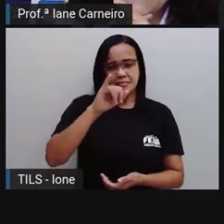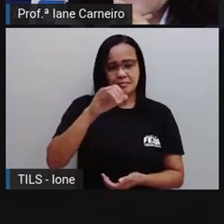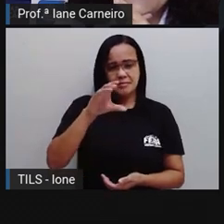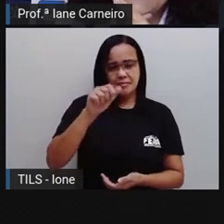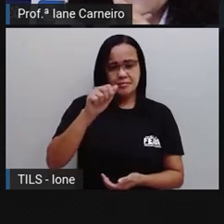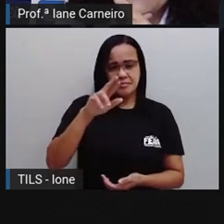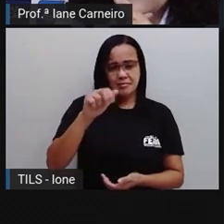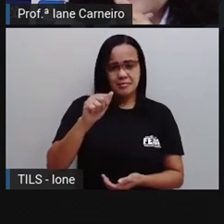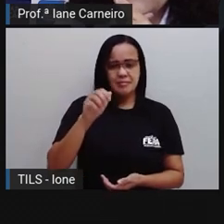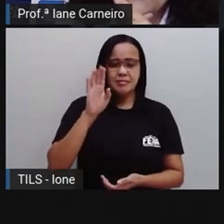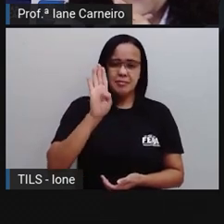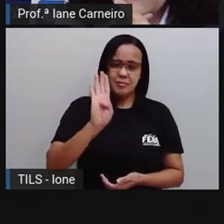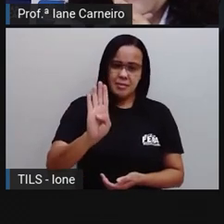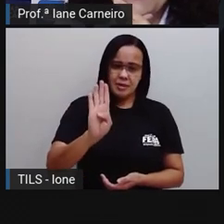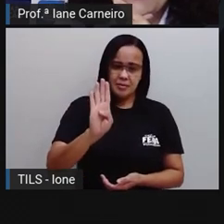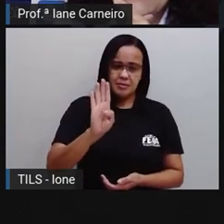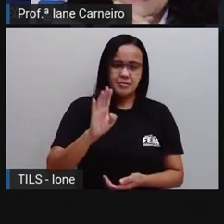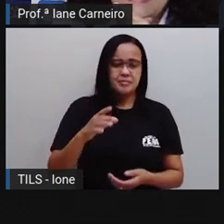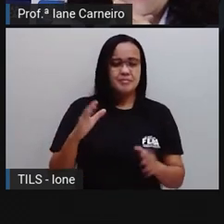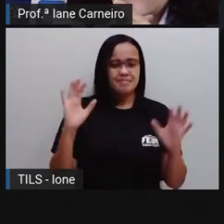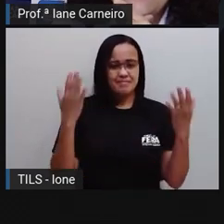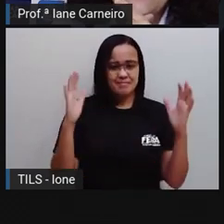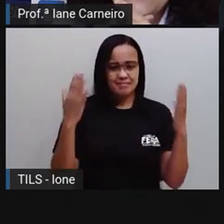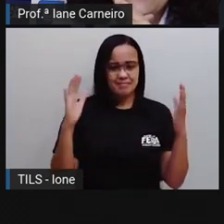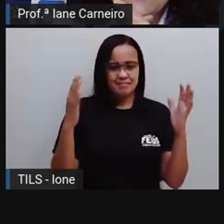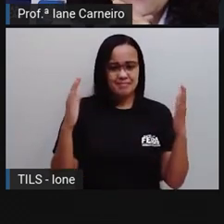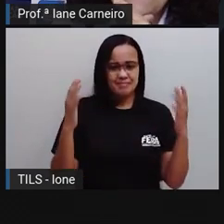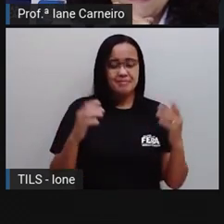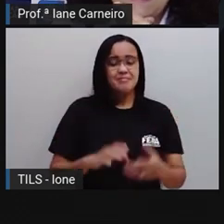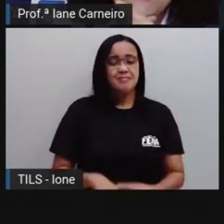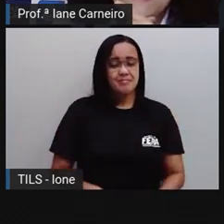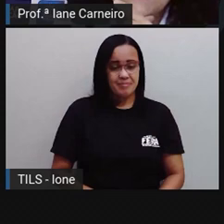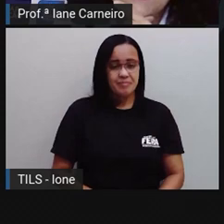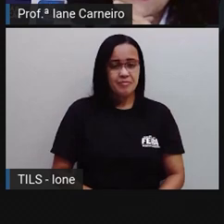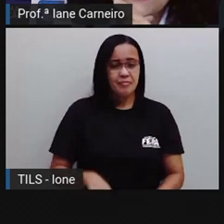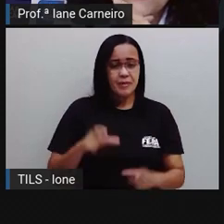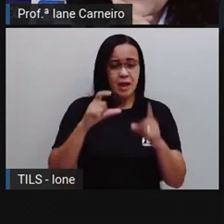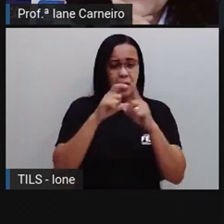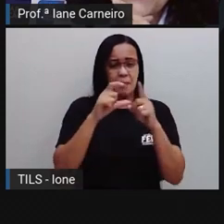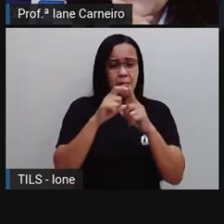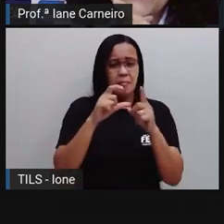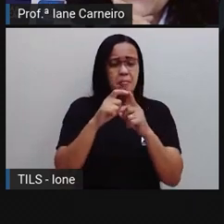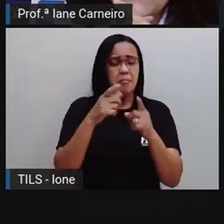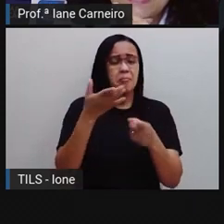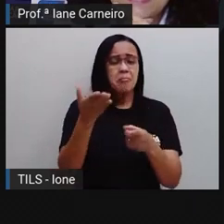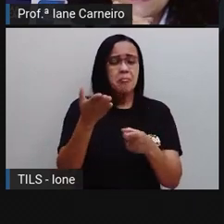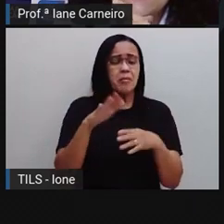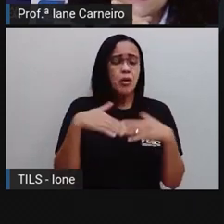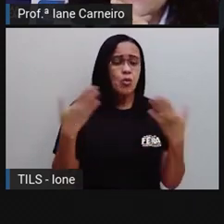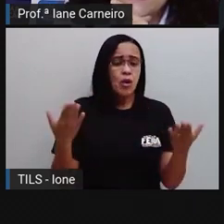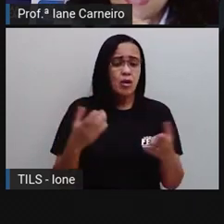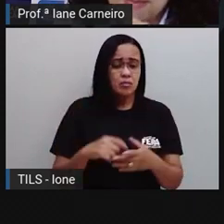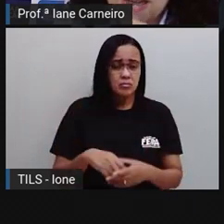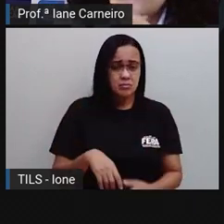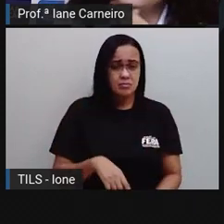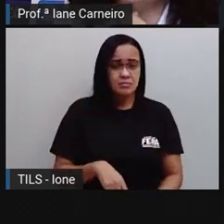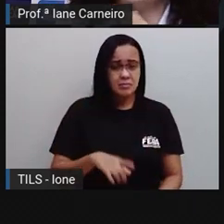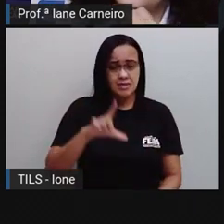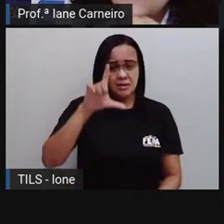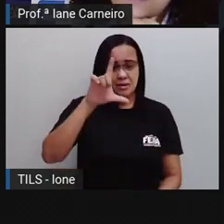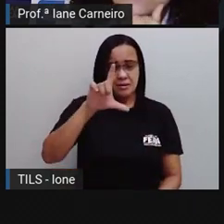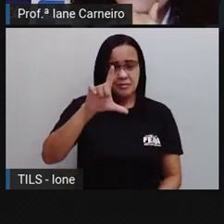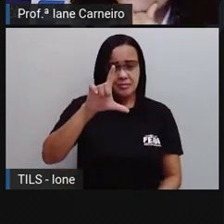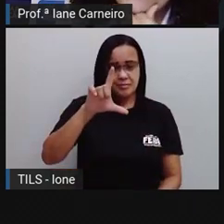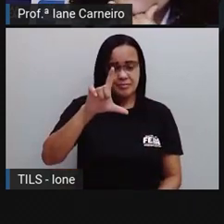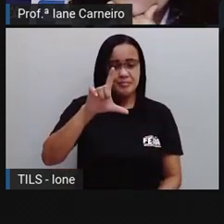B muito bom aqui agora ó que palavra que tá escrito aqui a letra lê lembra